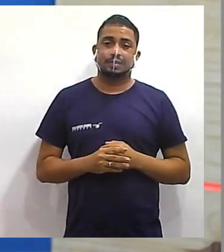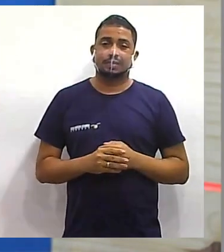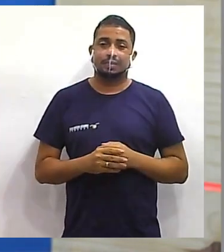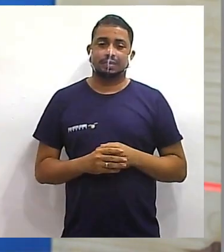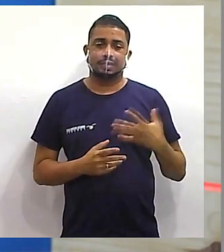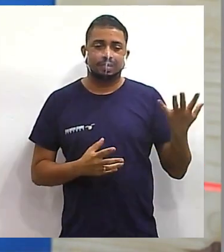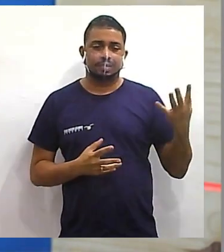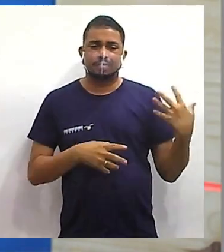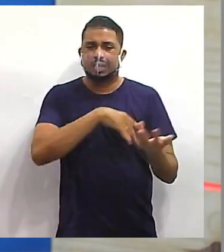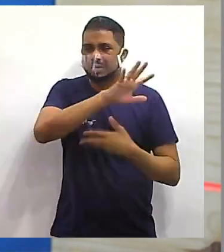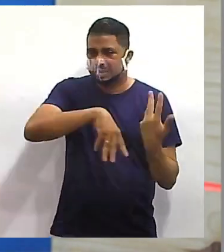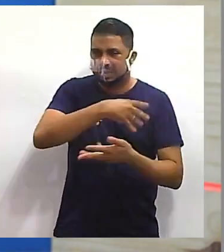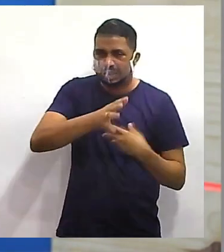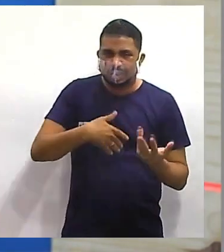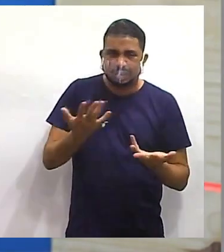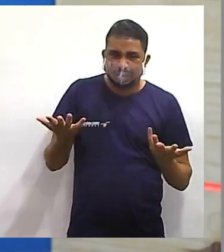baderneiro,